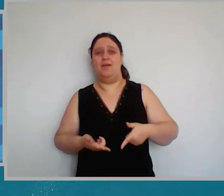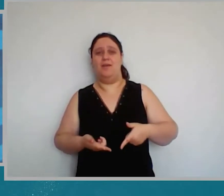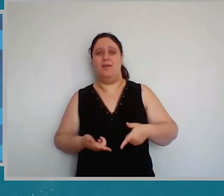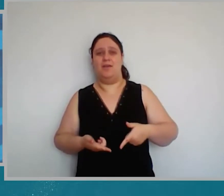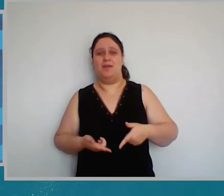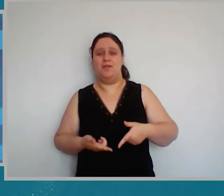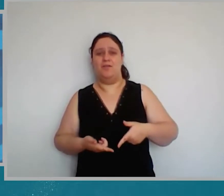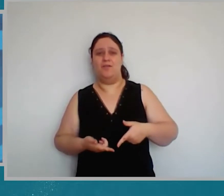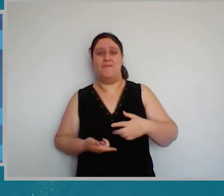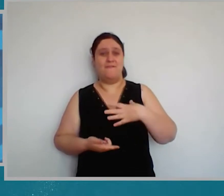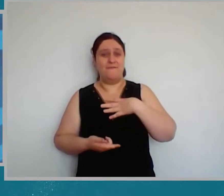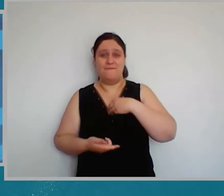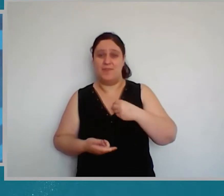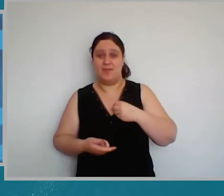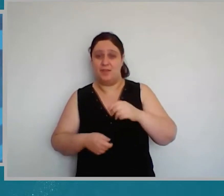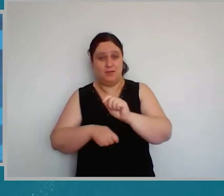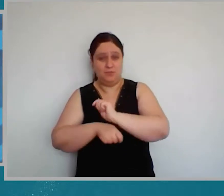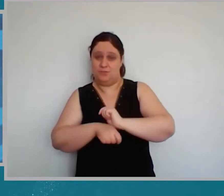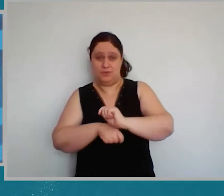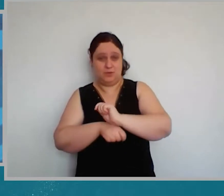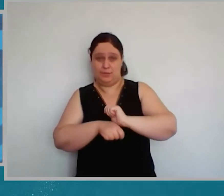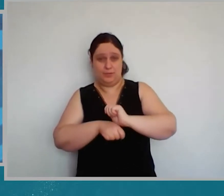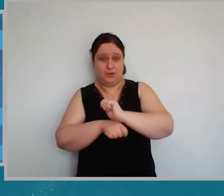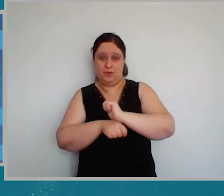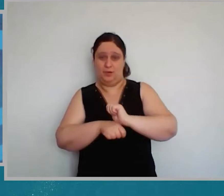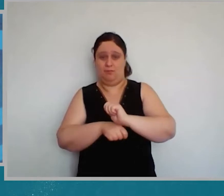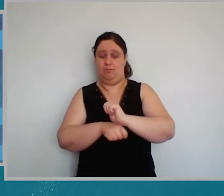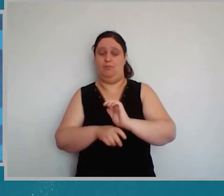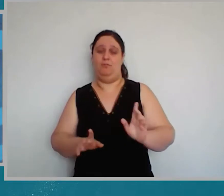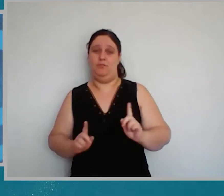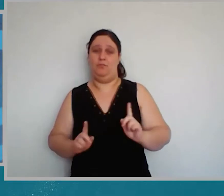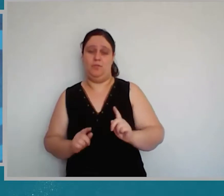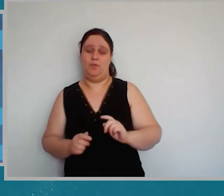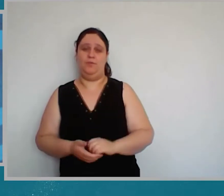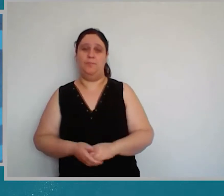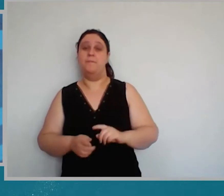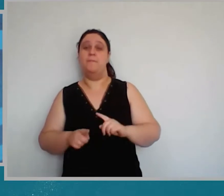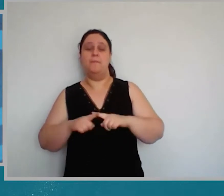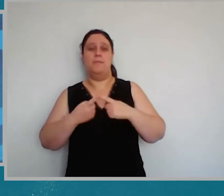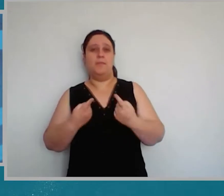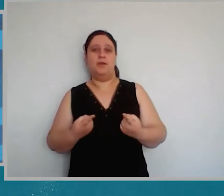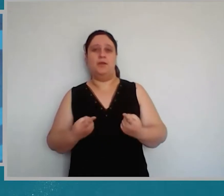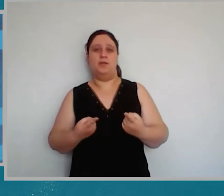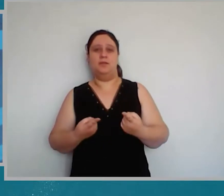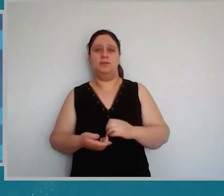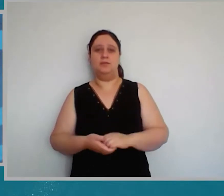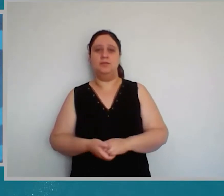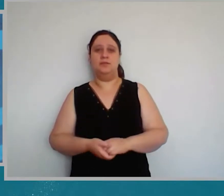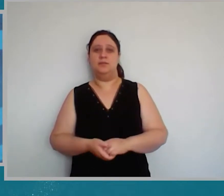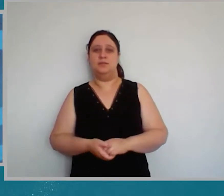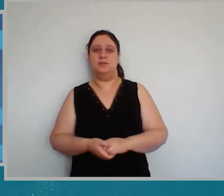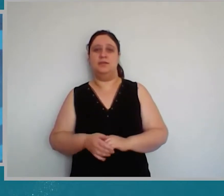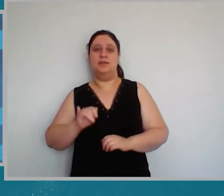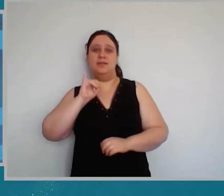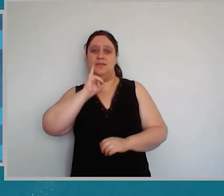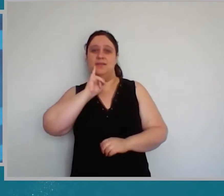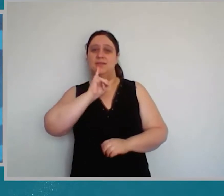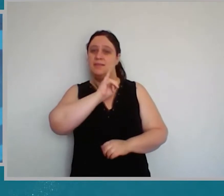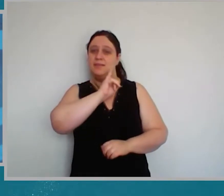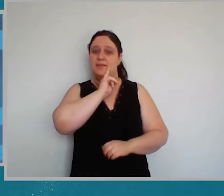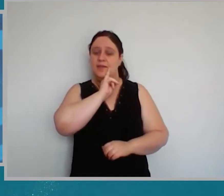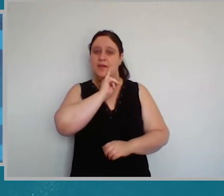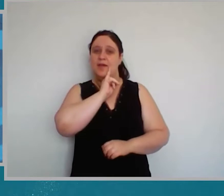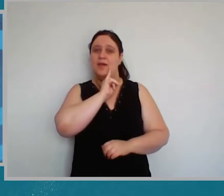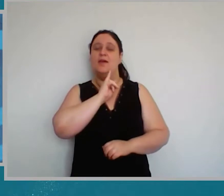de Abraão são todos seus filhos, mas em Isaque será chamada a